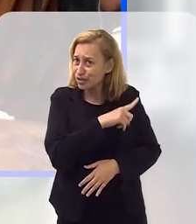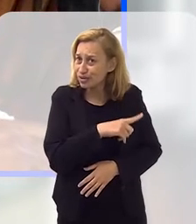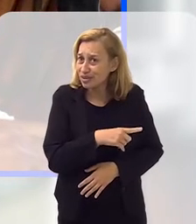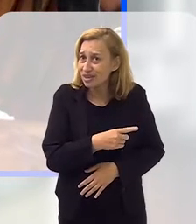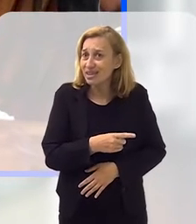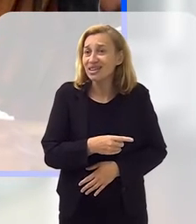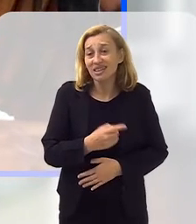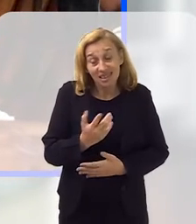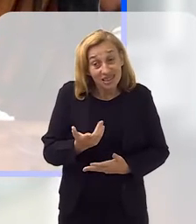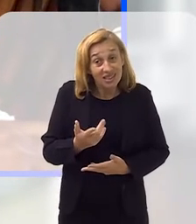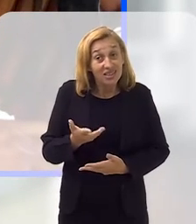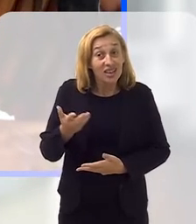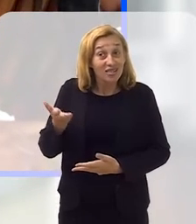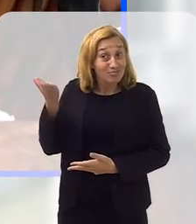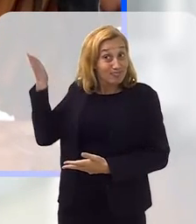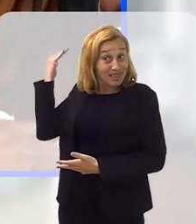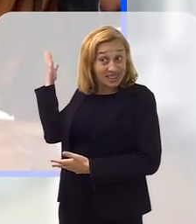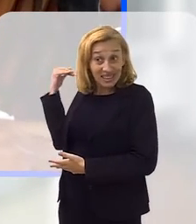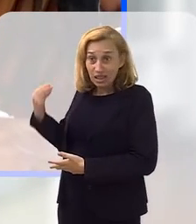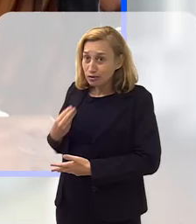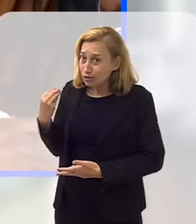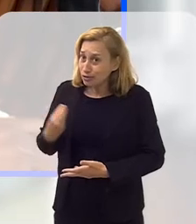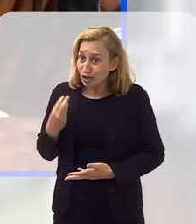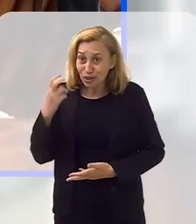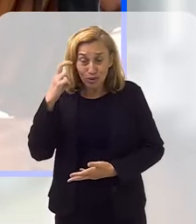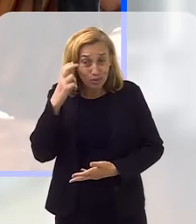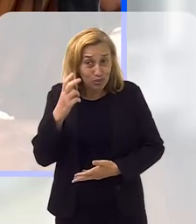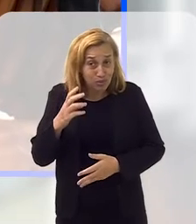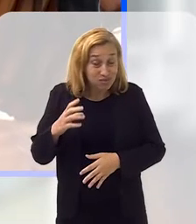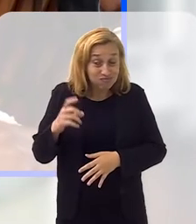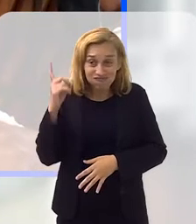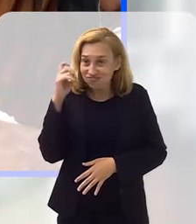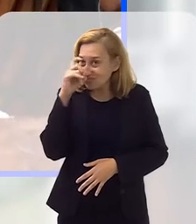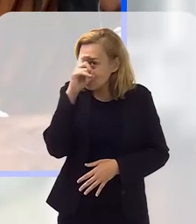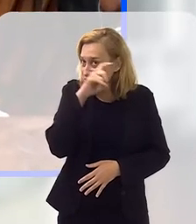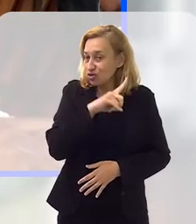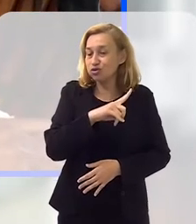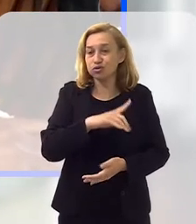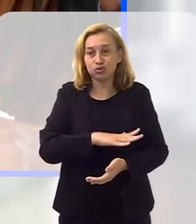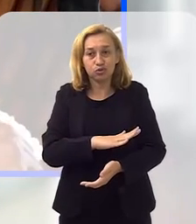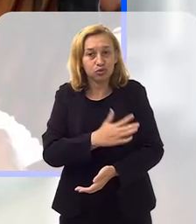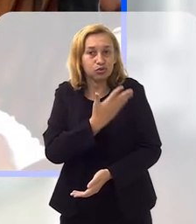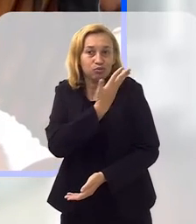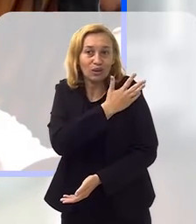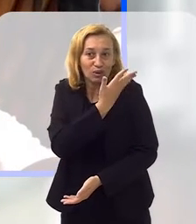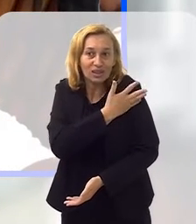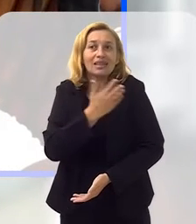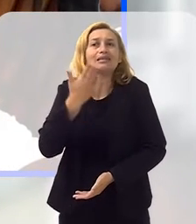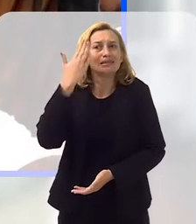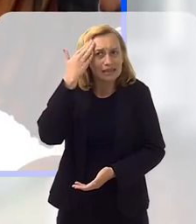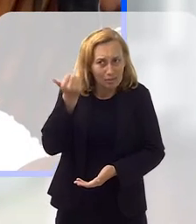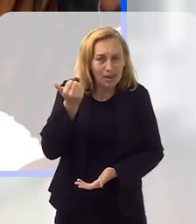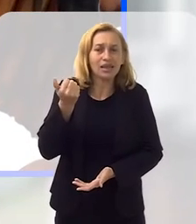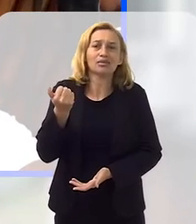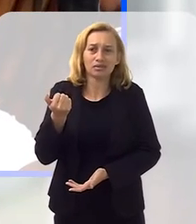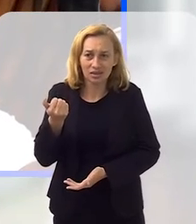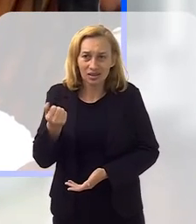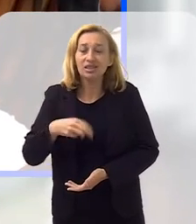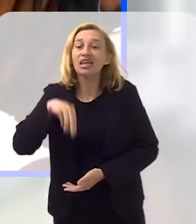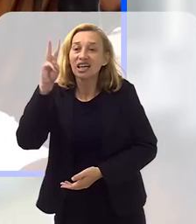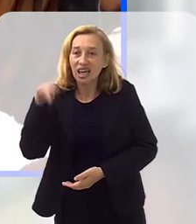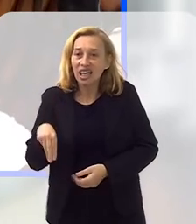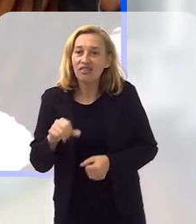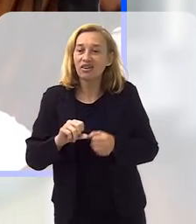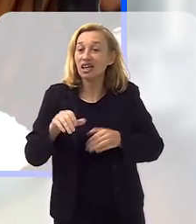é difícil. Aquela época viver era uma cultura muito marginalizada. Né? A gente sabe disso, assim, né?